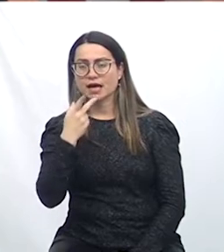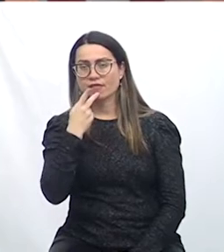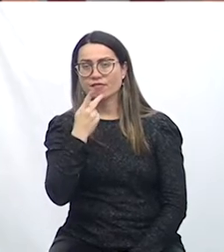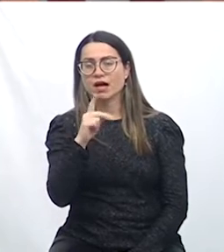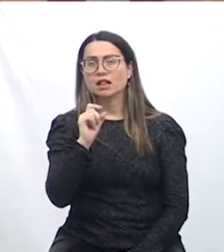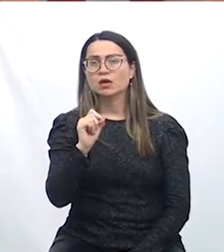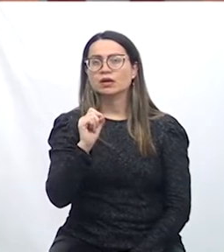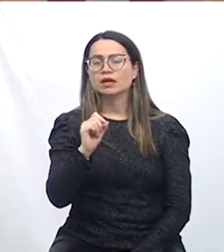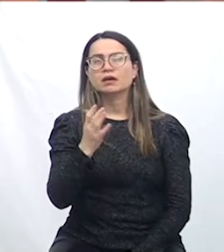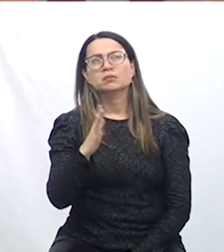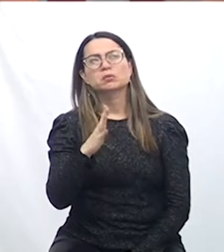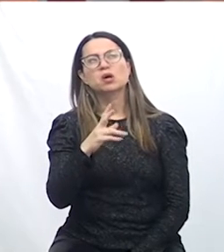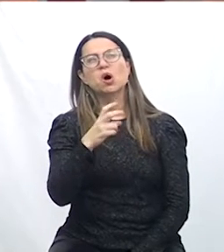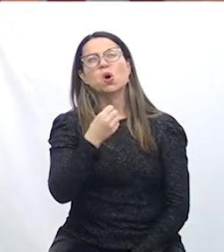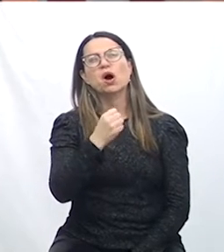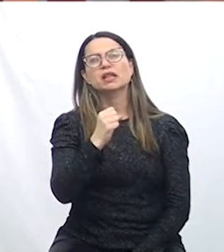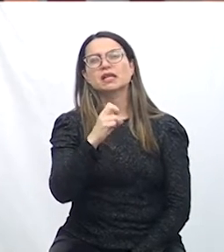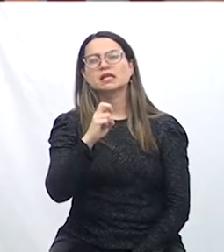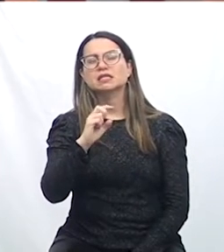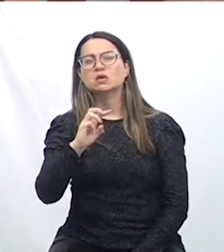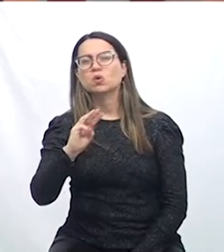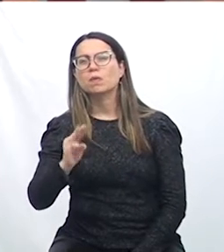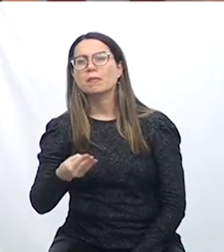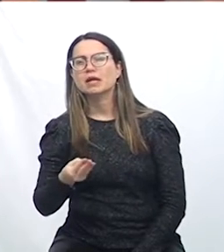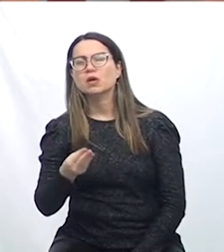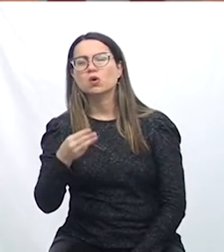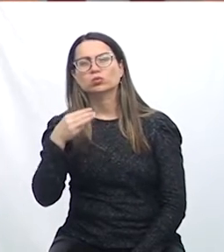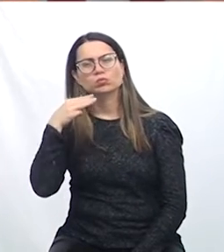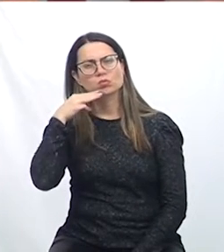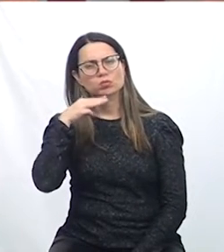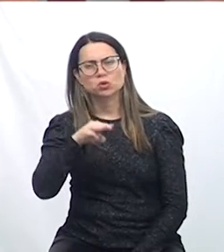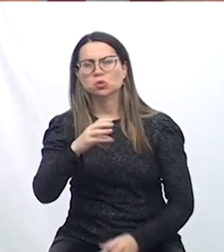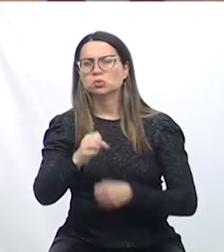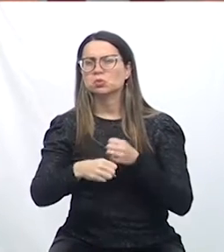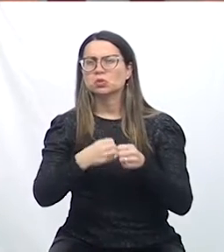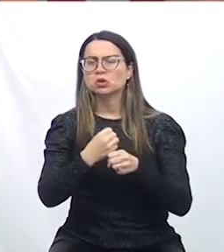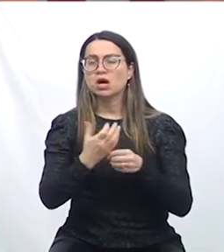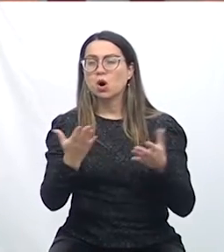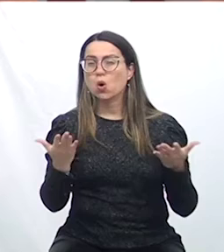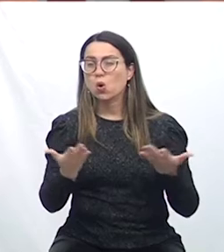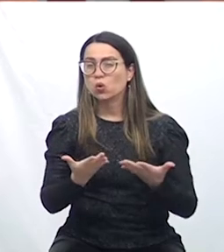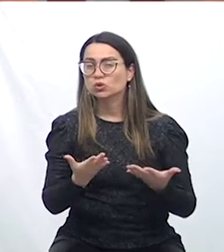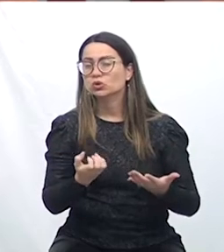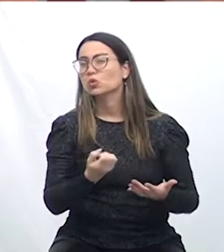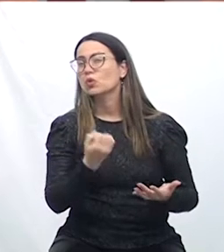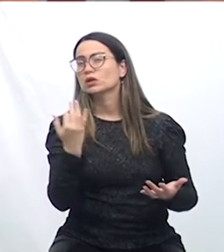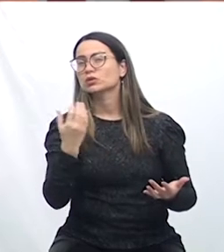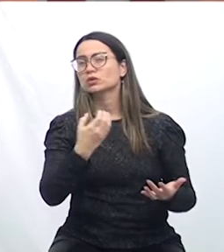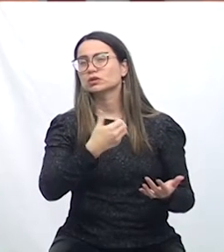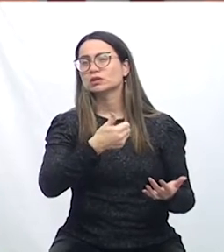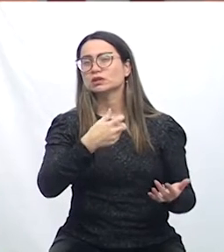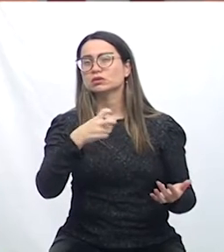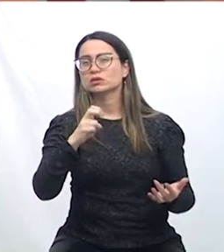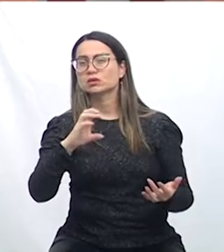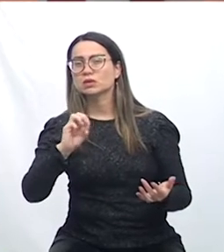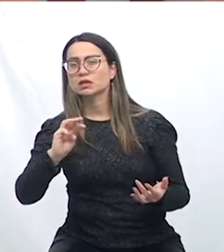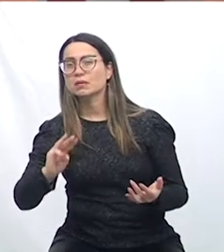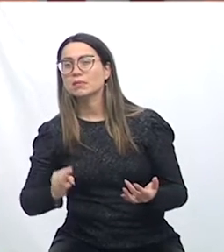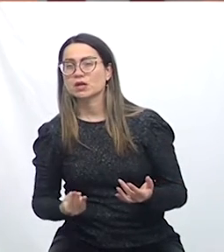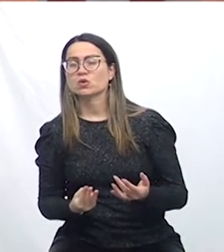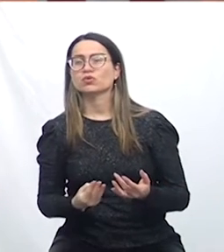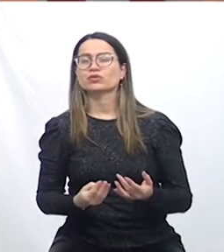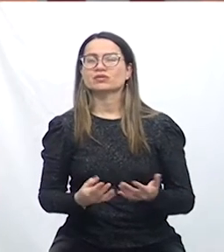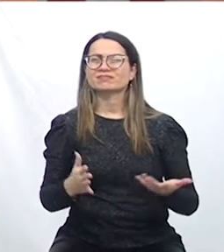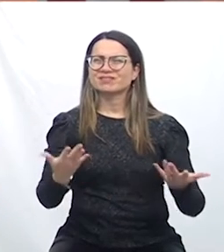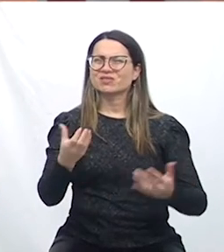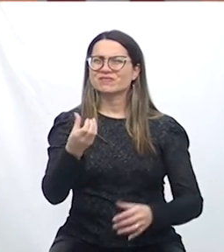85 milhões por ano, hoje chega a 650 milhões por ano. Foram